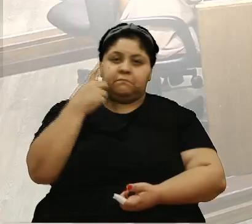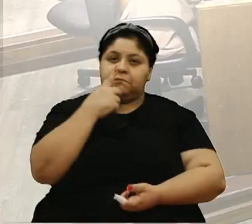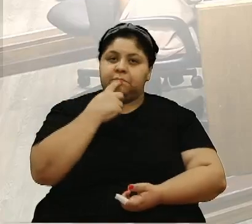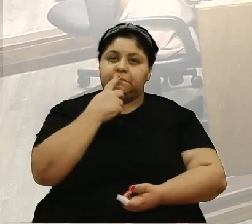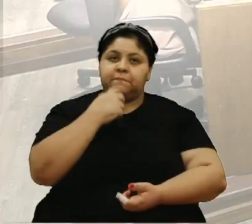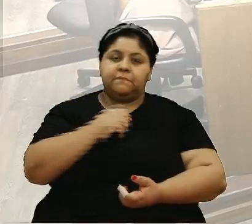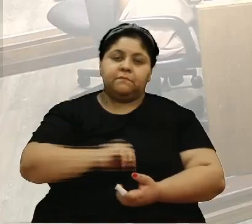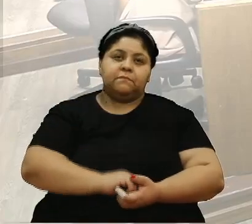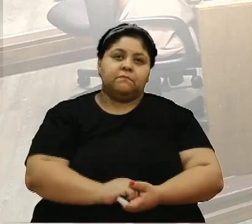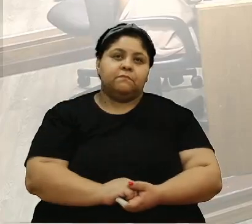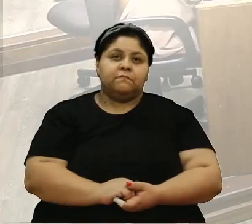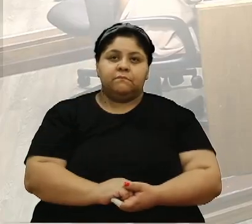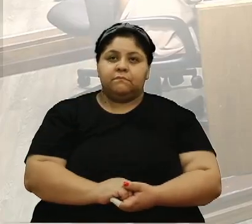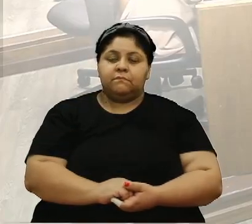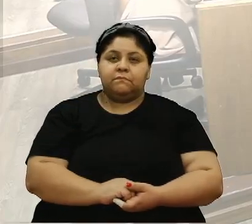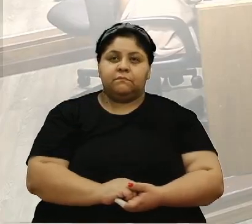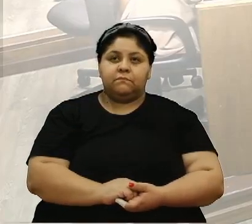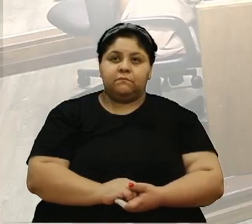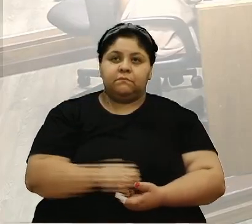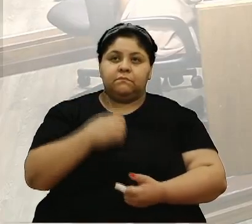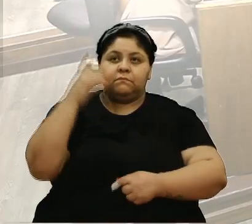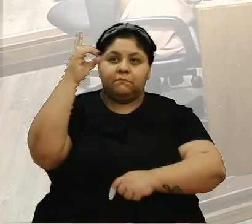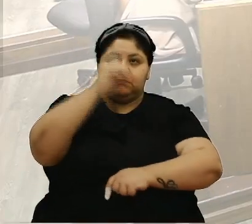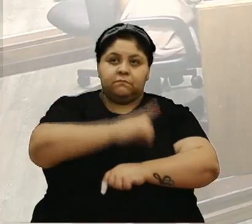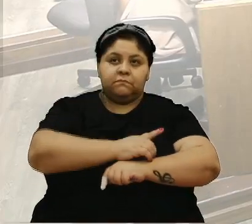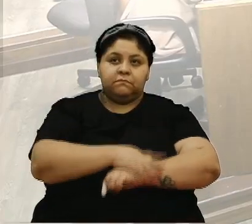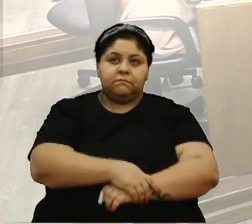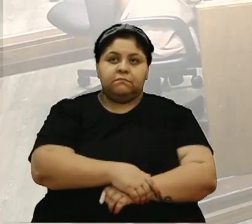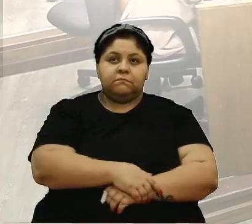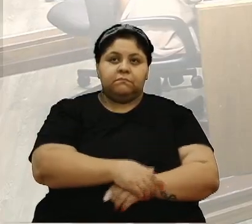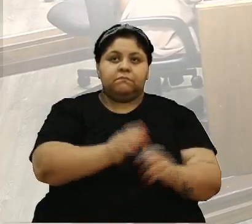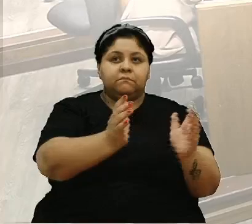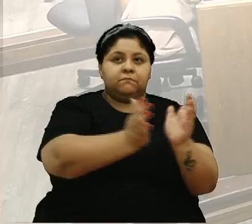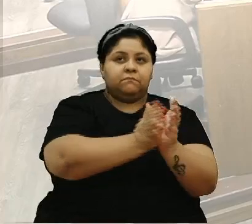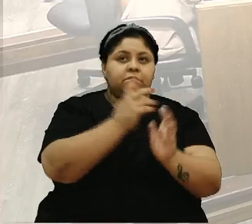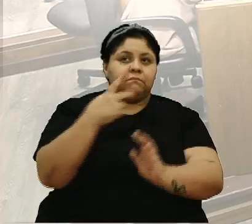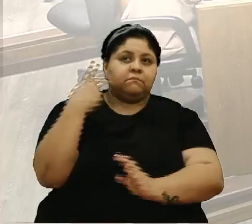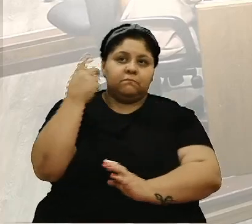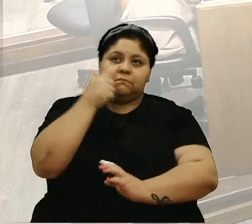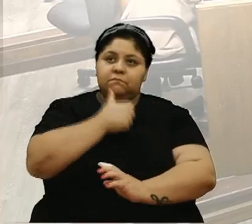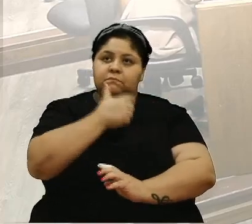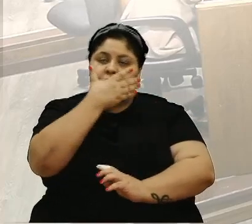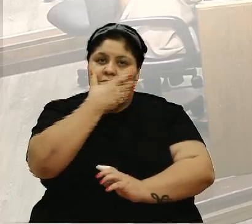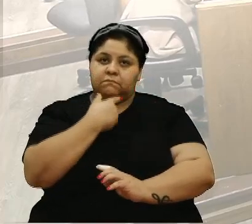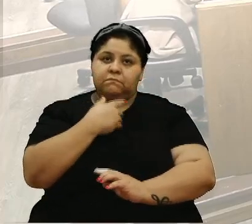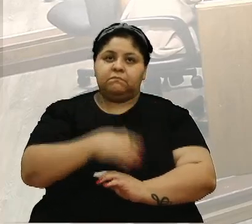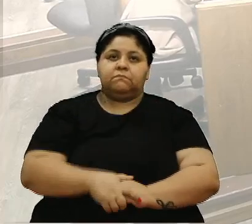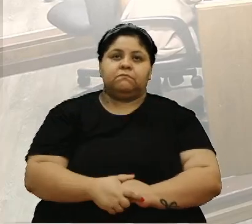Rose. Bom dia, colegas vereadores, vereadoras,